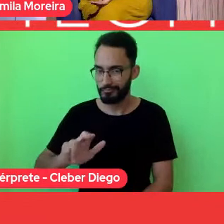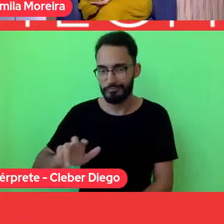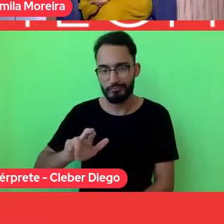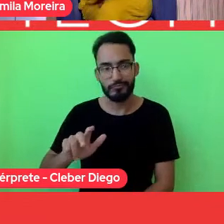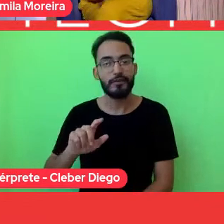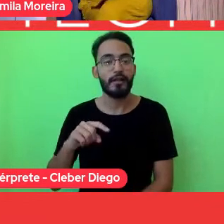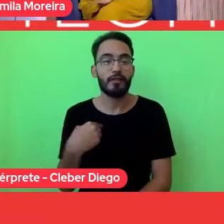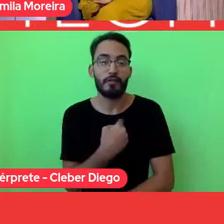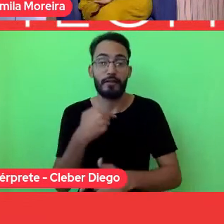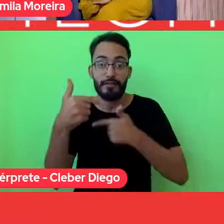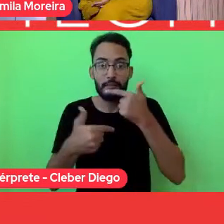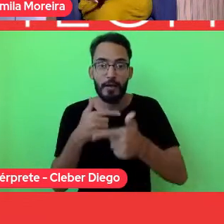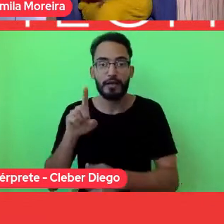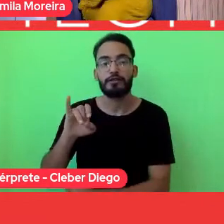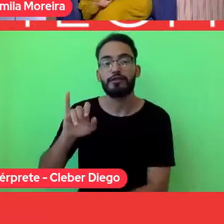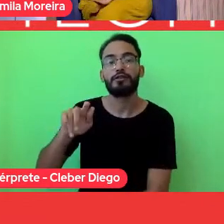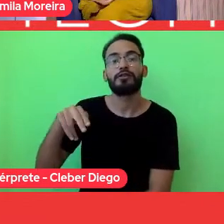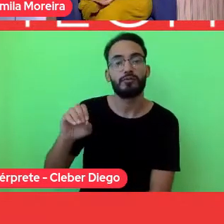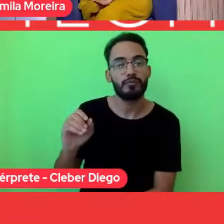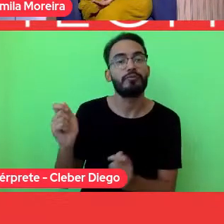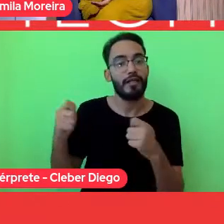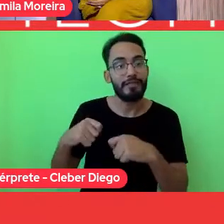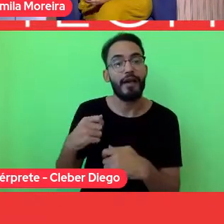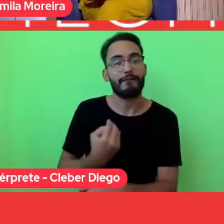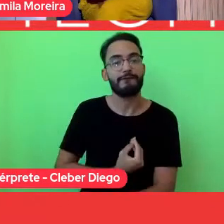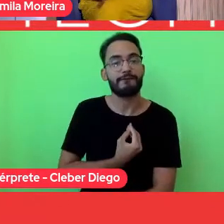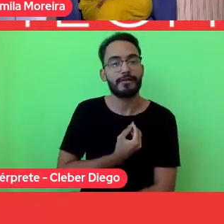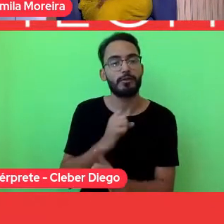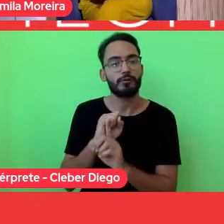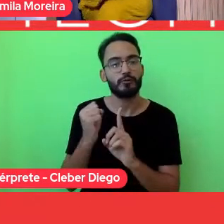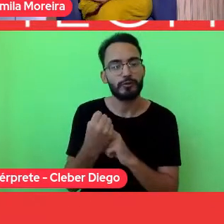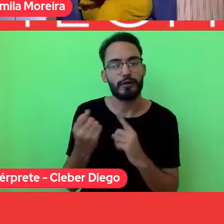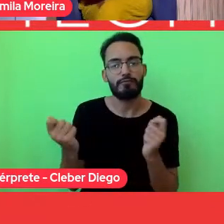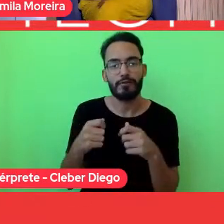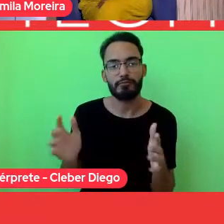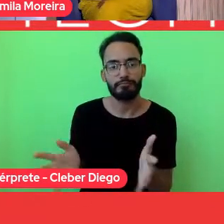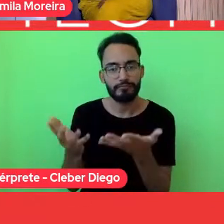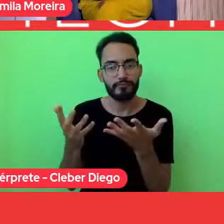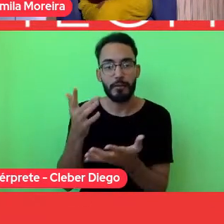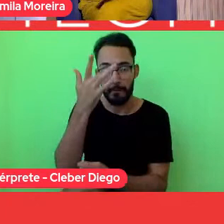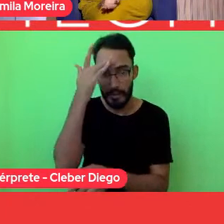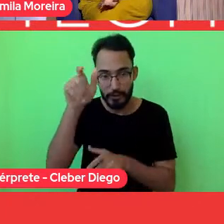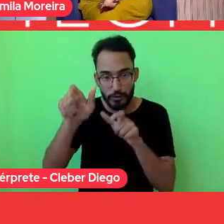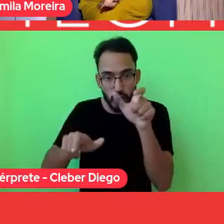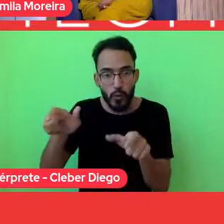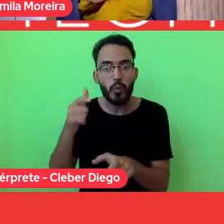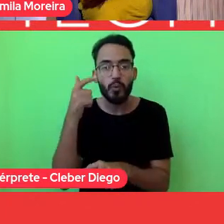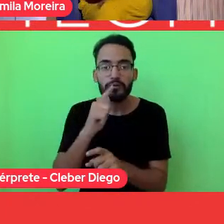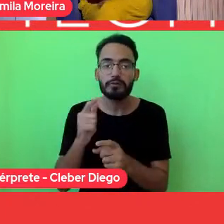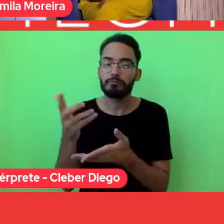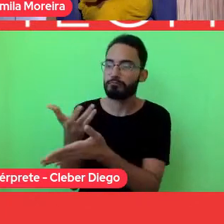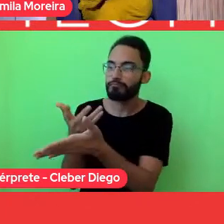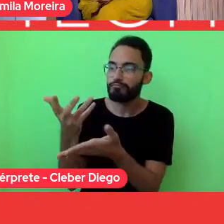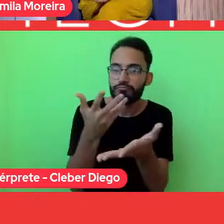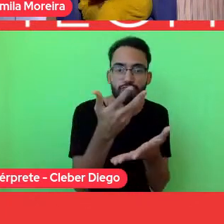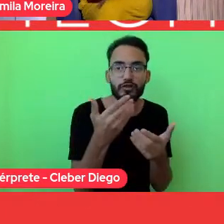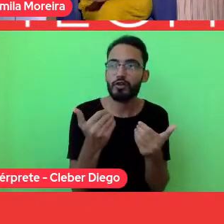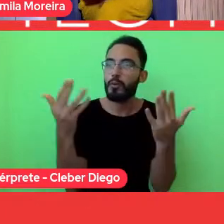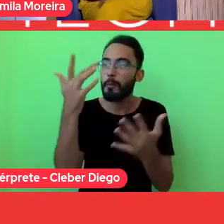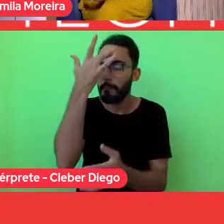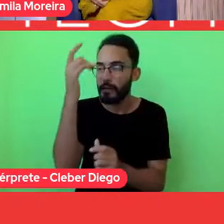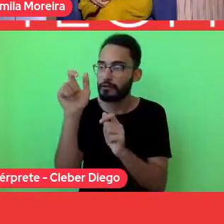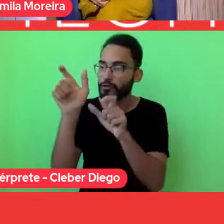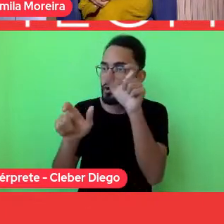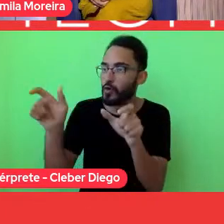trabalho digno é também proporcionar uma vida social, é também proporcionar que essa pessoa se socialize com outras, que aprenda com outras,